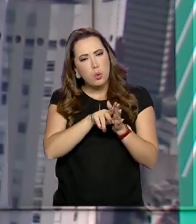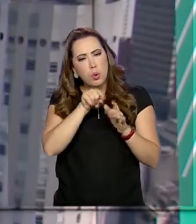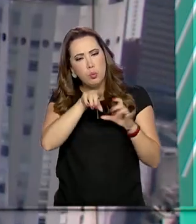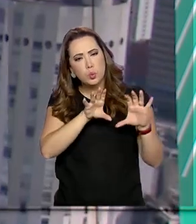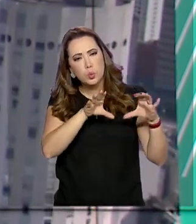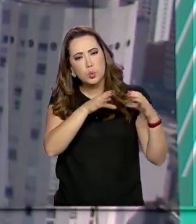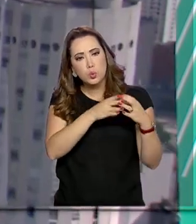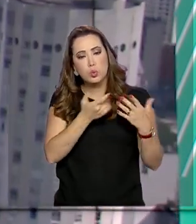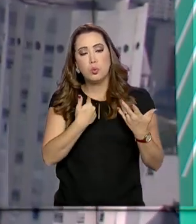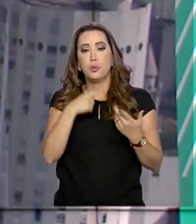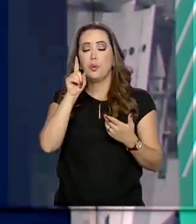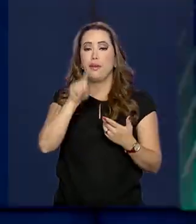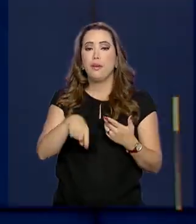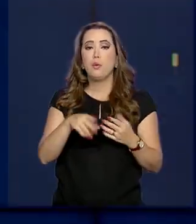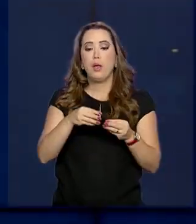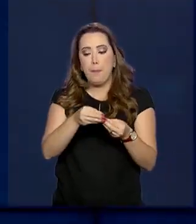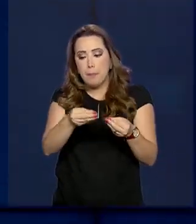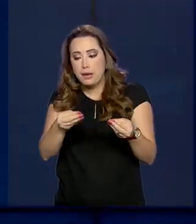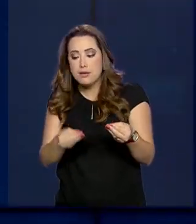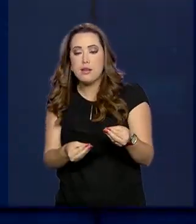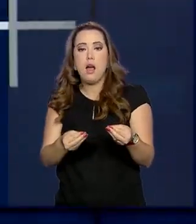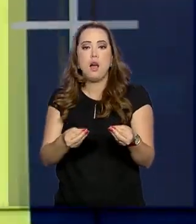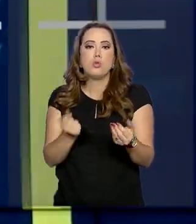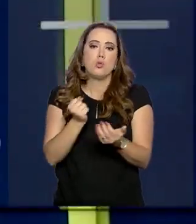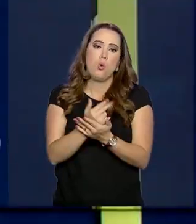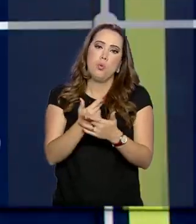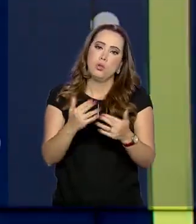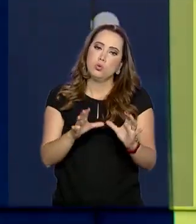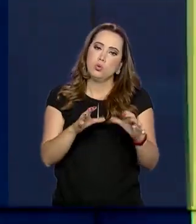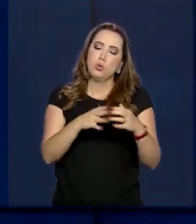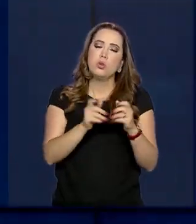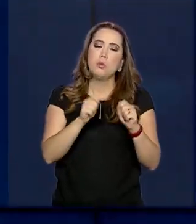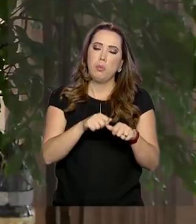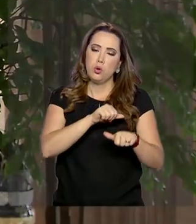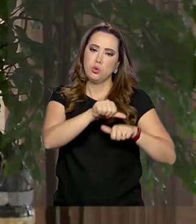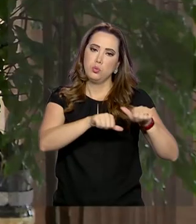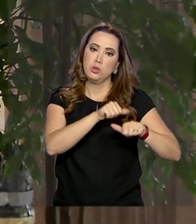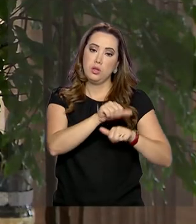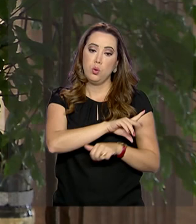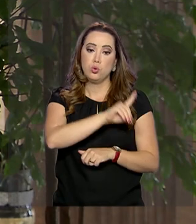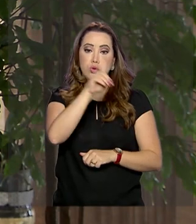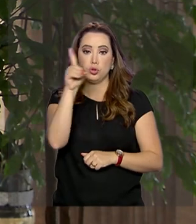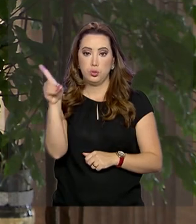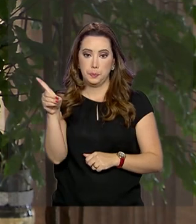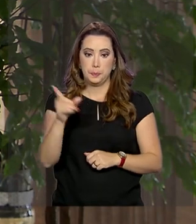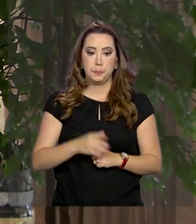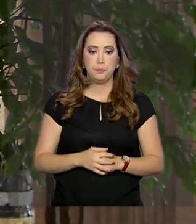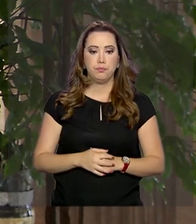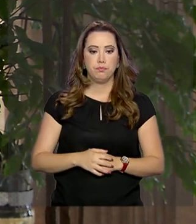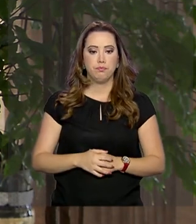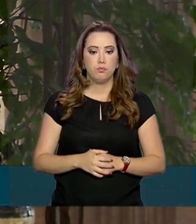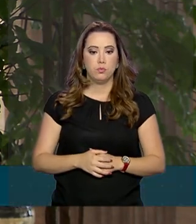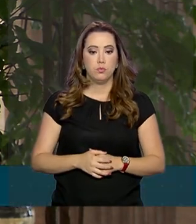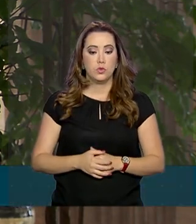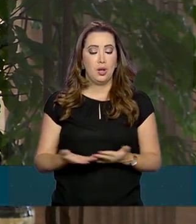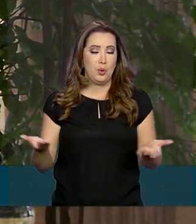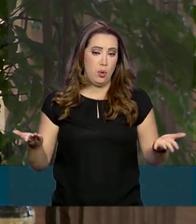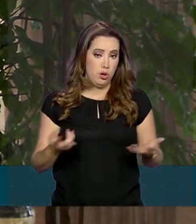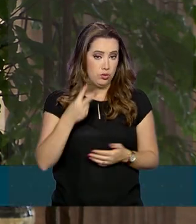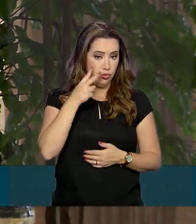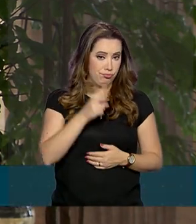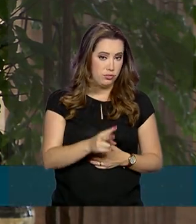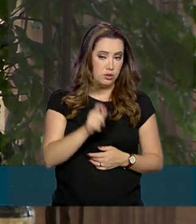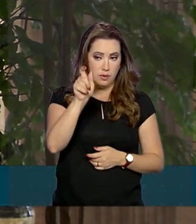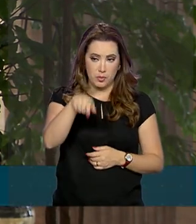é que passagens e pacotes sejam remarcados. A nossa recomendação diante de uma situação em que o